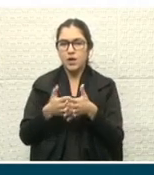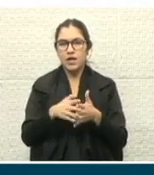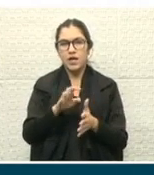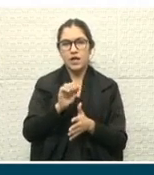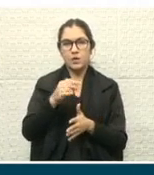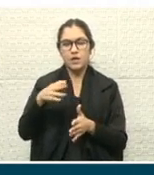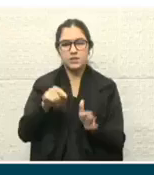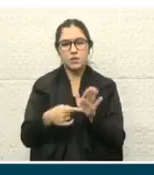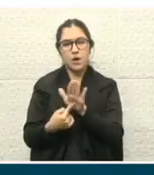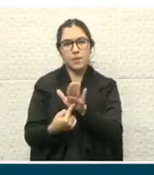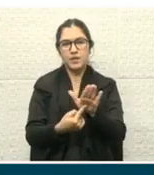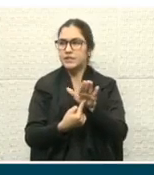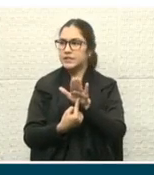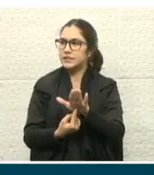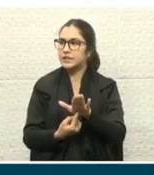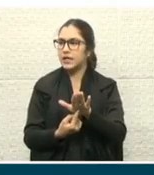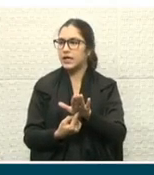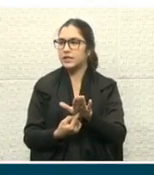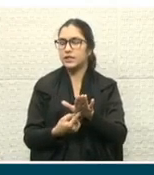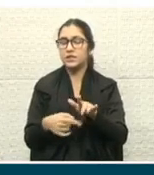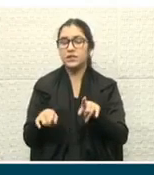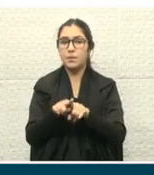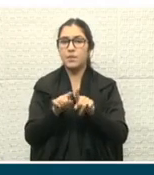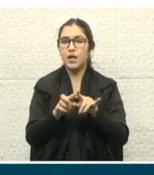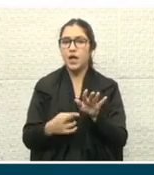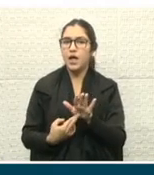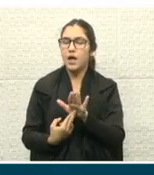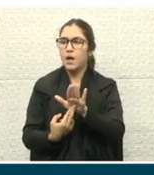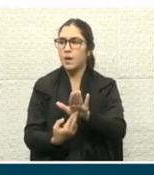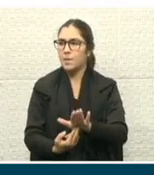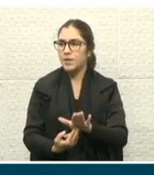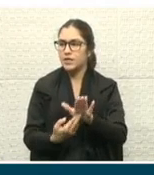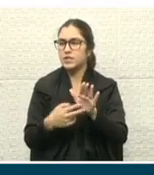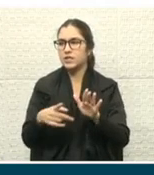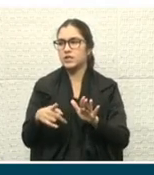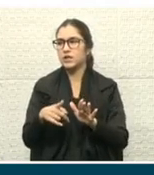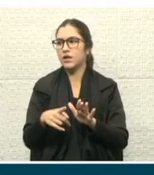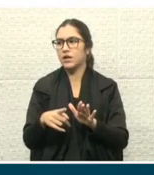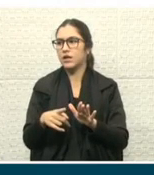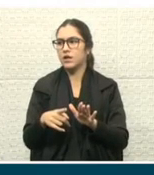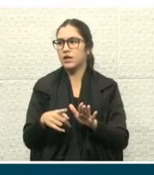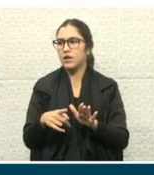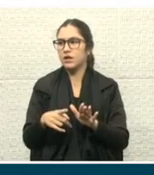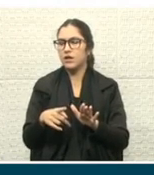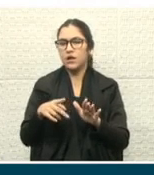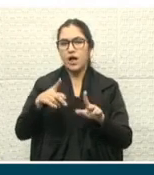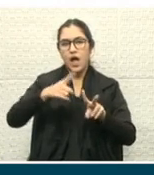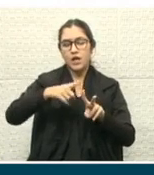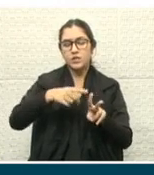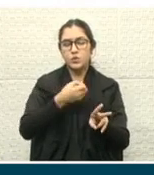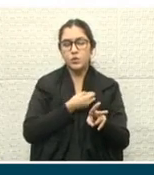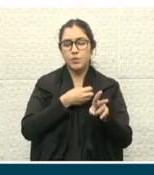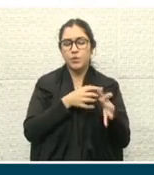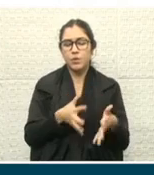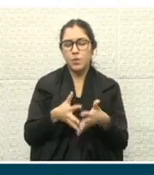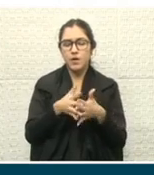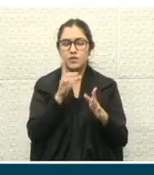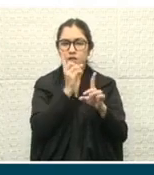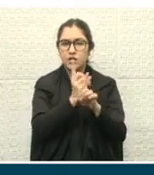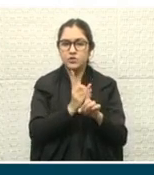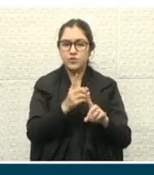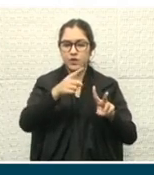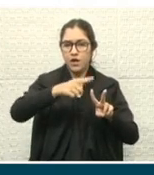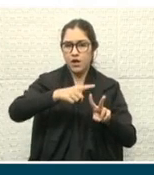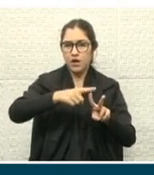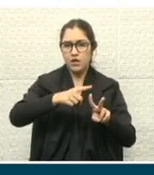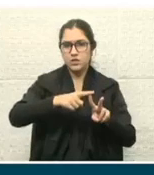equação que foi apresentada e representar as raízes no plano complexo. Então, nós vamos identificar essas